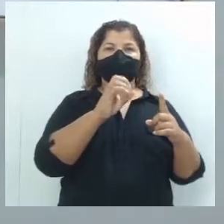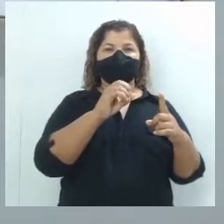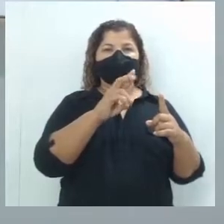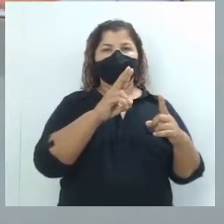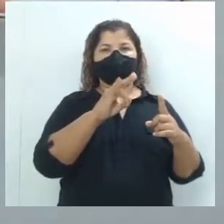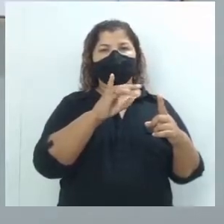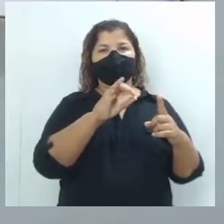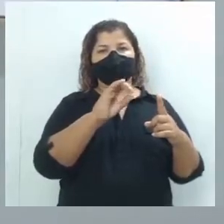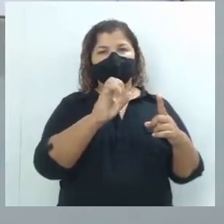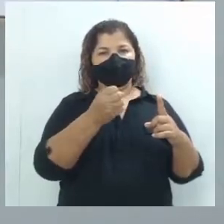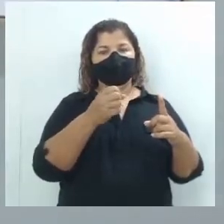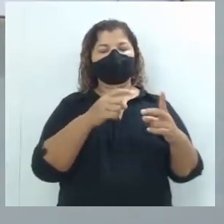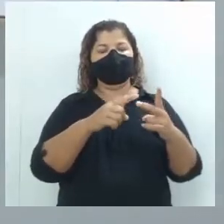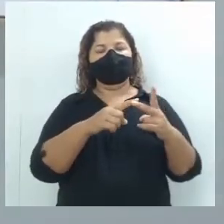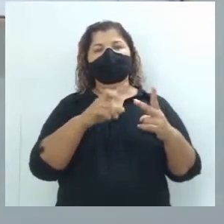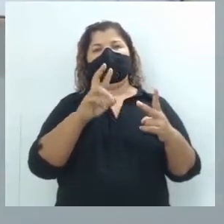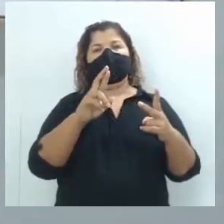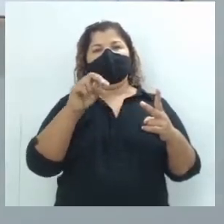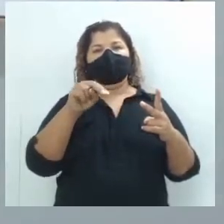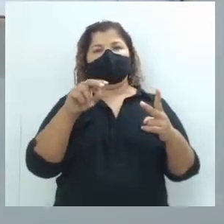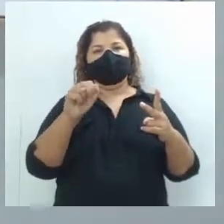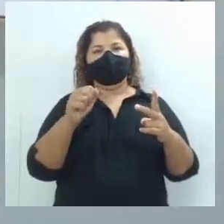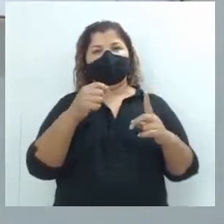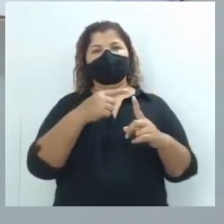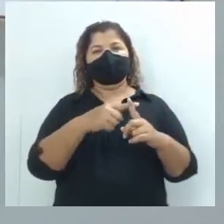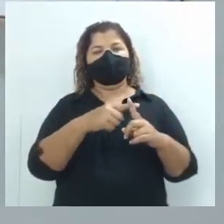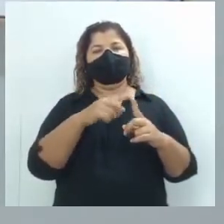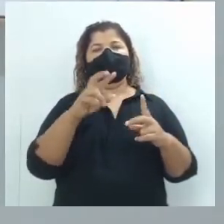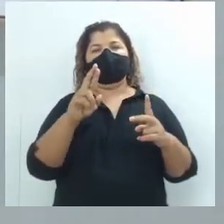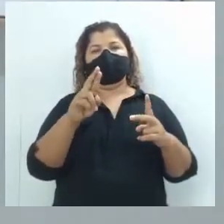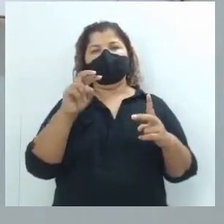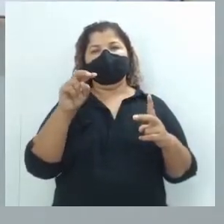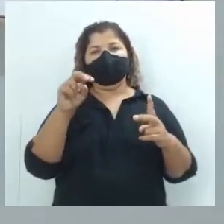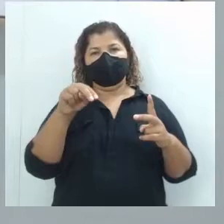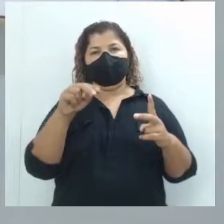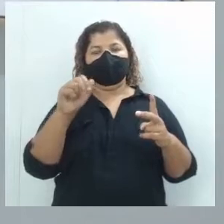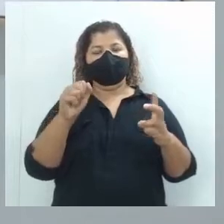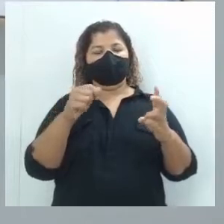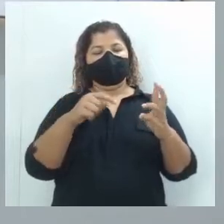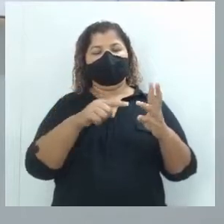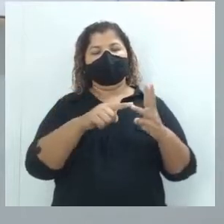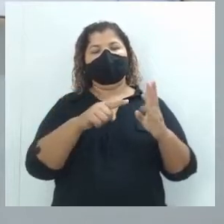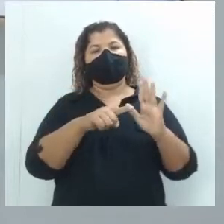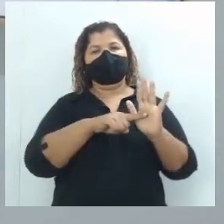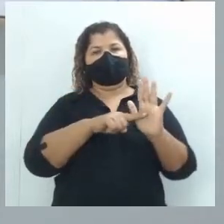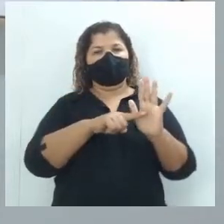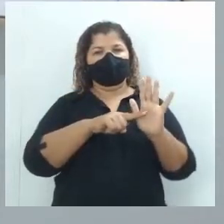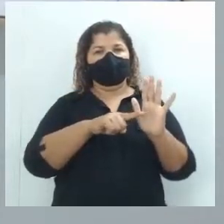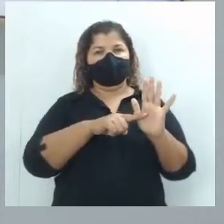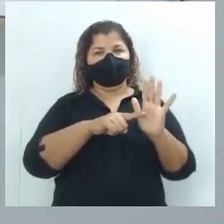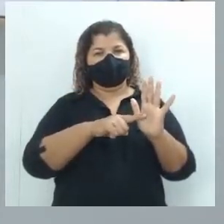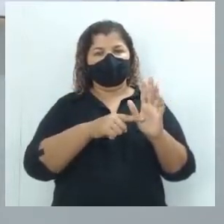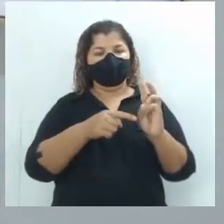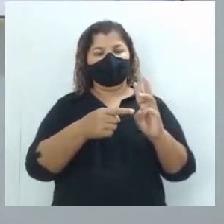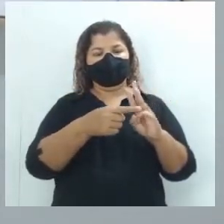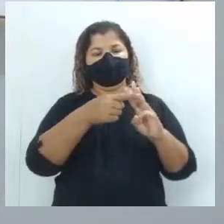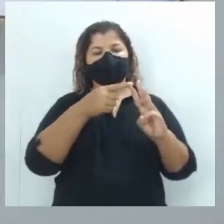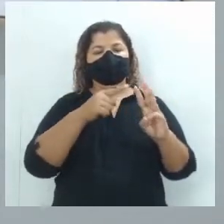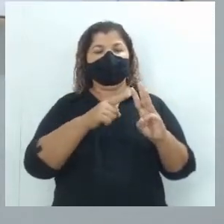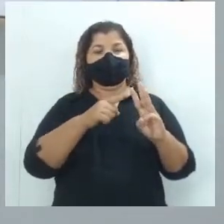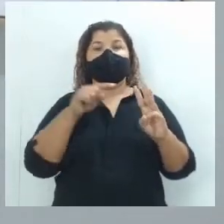tenho vírus de RNA negativo, tá? Aí o que é que vai acontecer? Presta atenção. Hoje nós vamos trabalhar com o vírus de